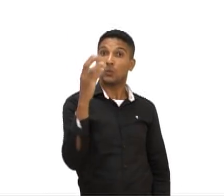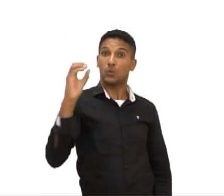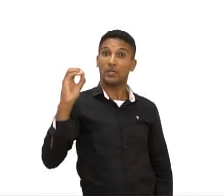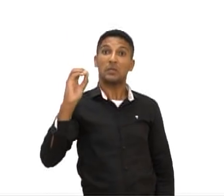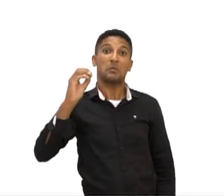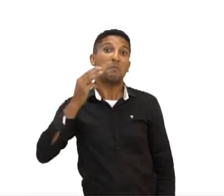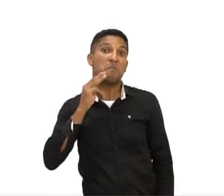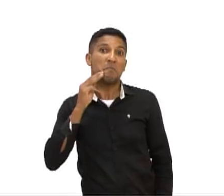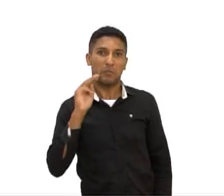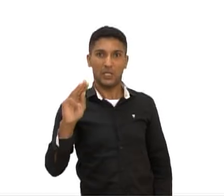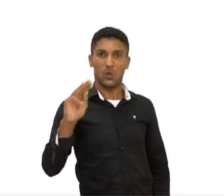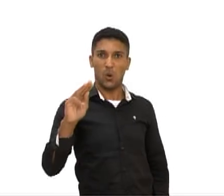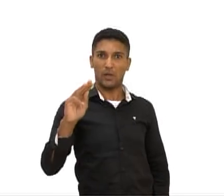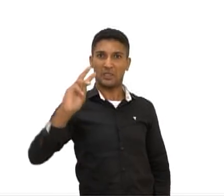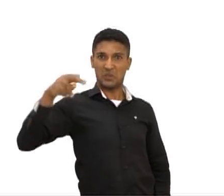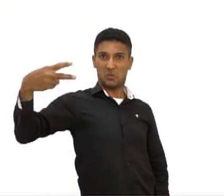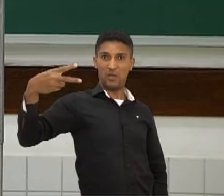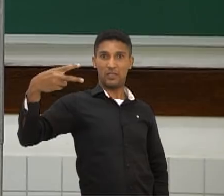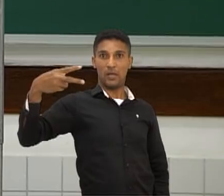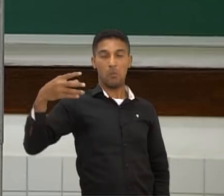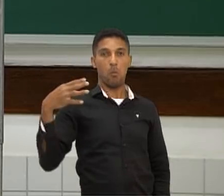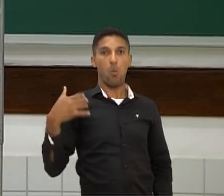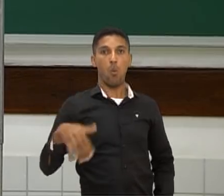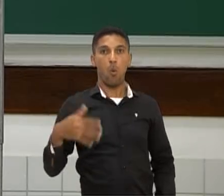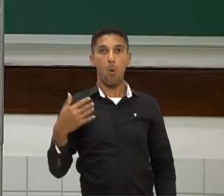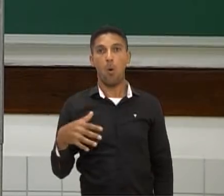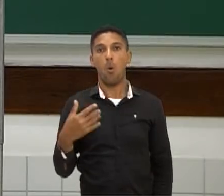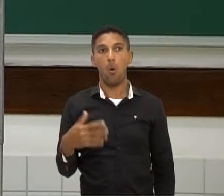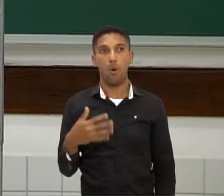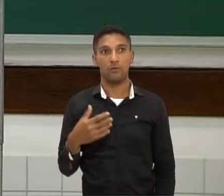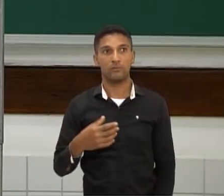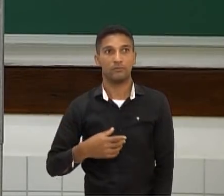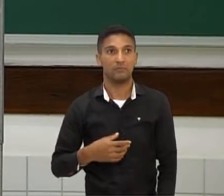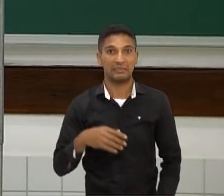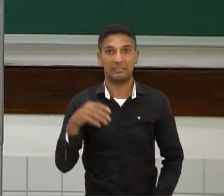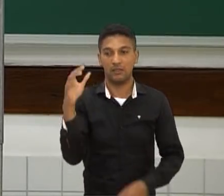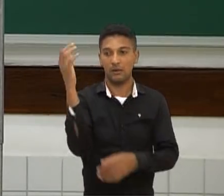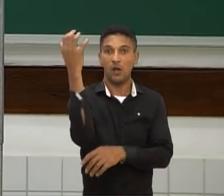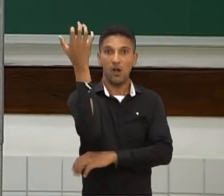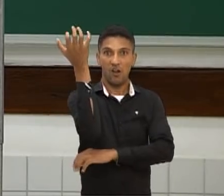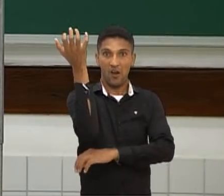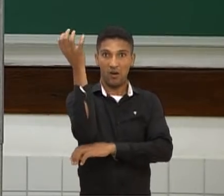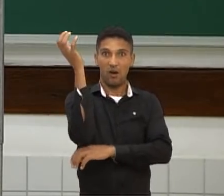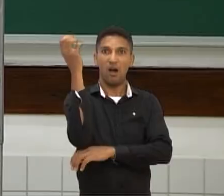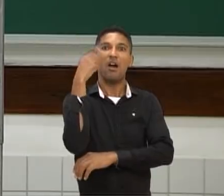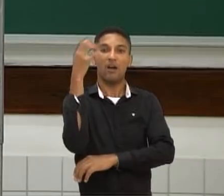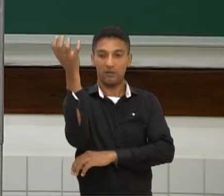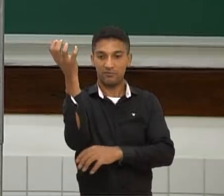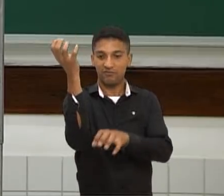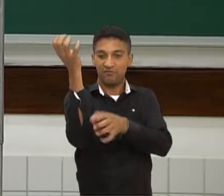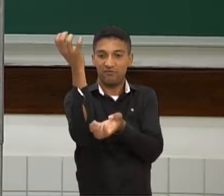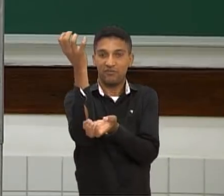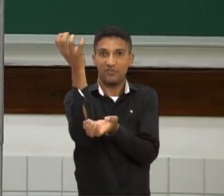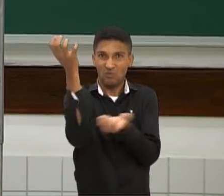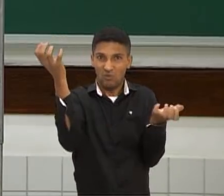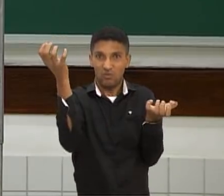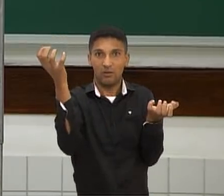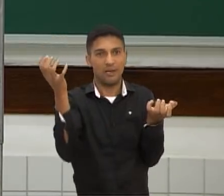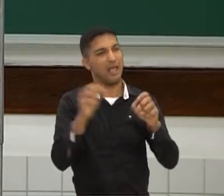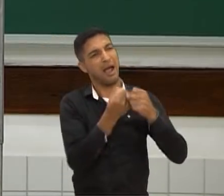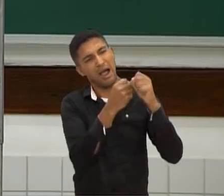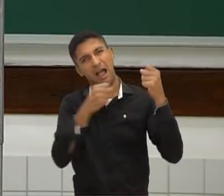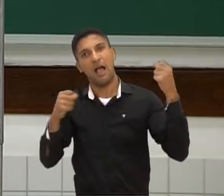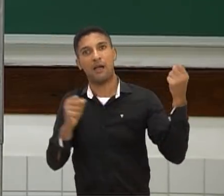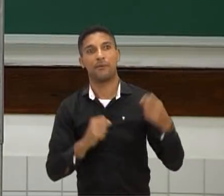Então, vocês conseguem imaginar 200 milhões de quilômetros quadrados? É muito grande, né,